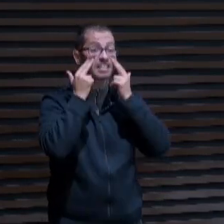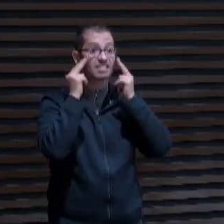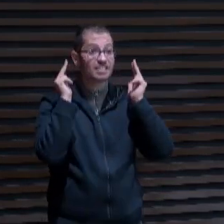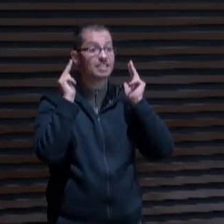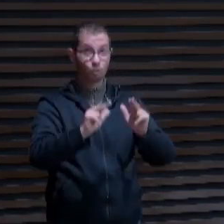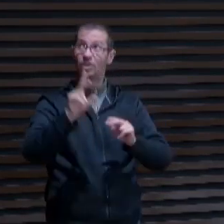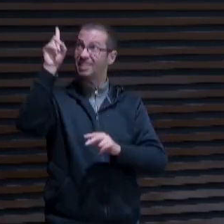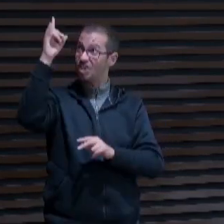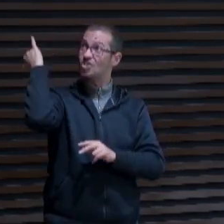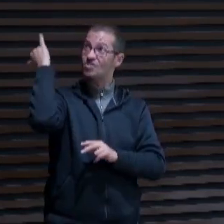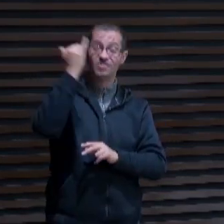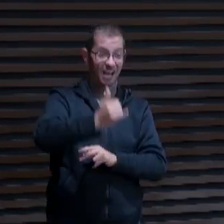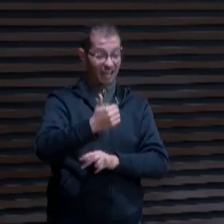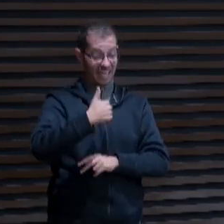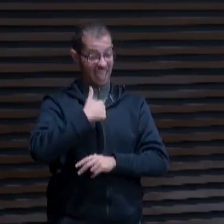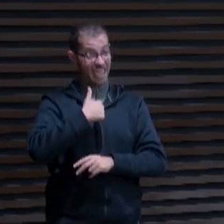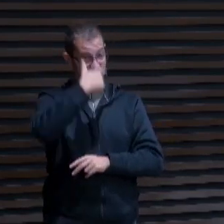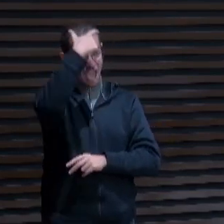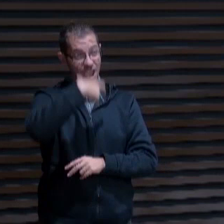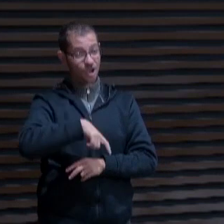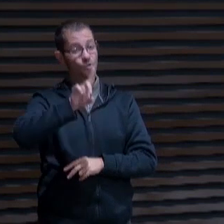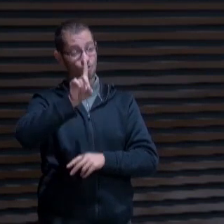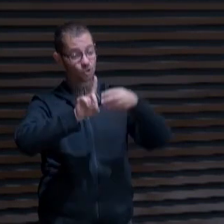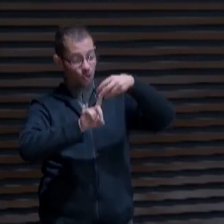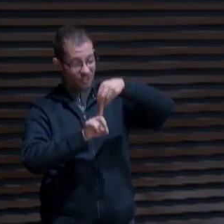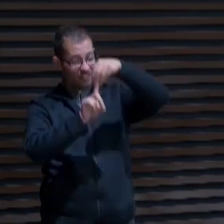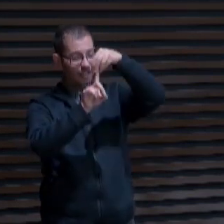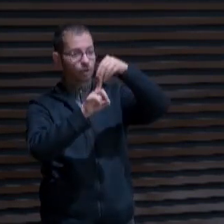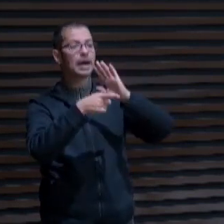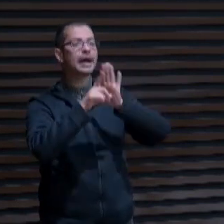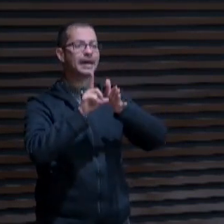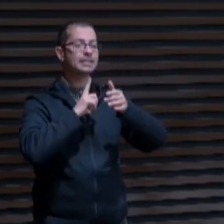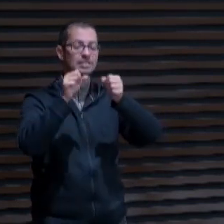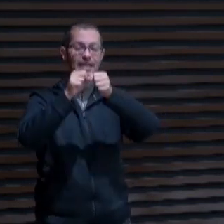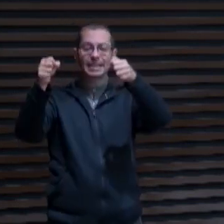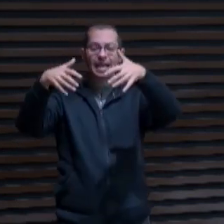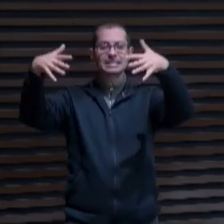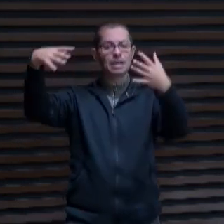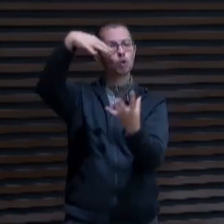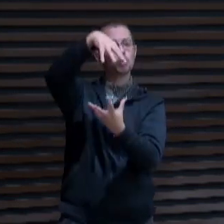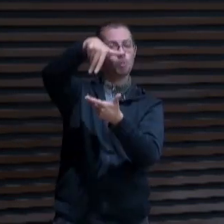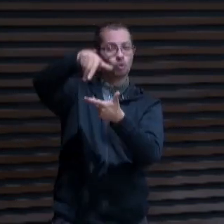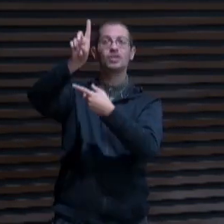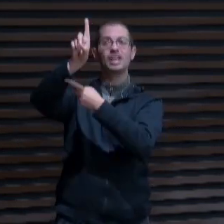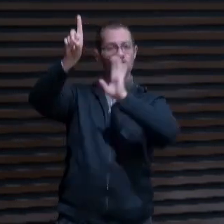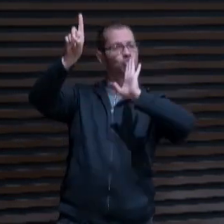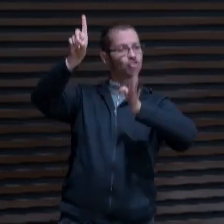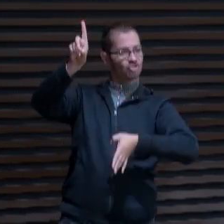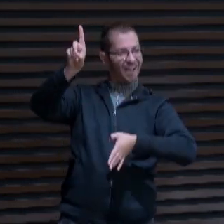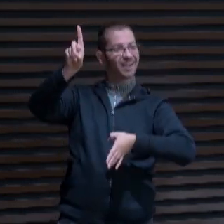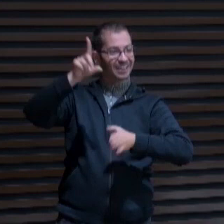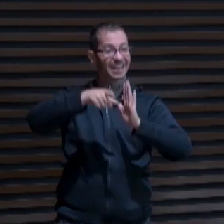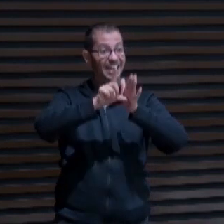Senhor. Eu sou Deus. Antes de que houvesse dia, eu era, e nenhum há que possa livrar alguém das minhas